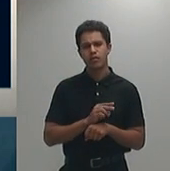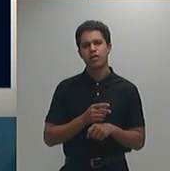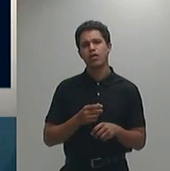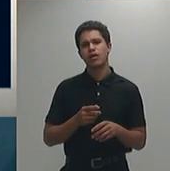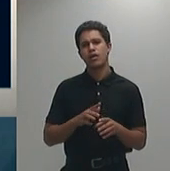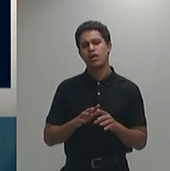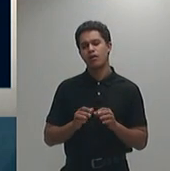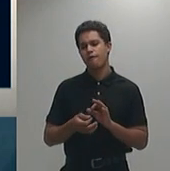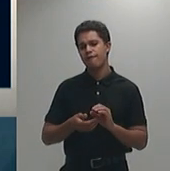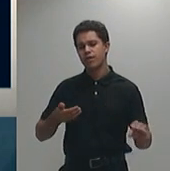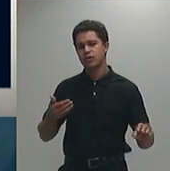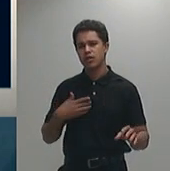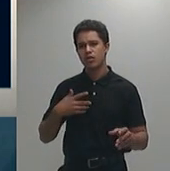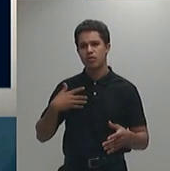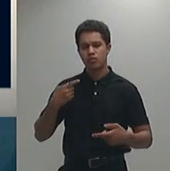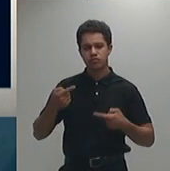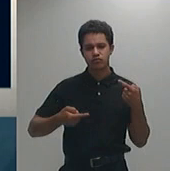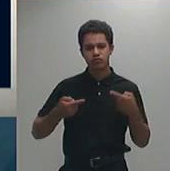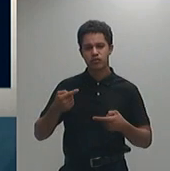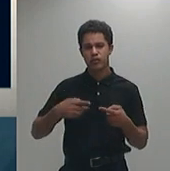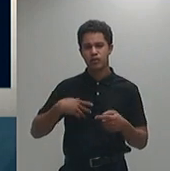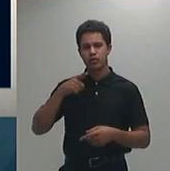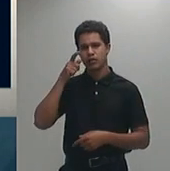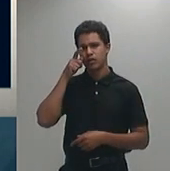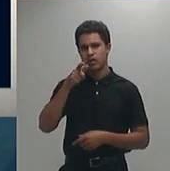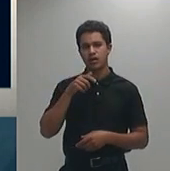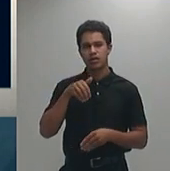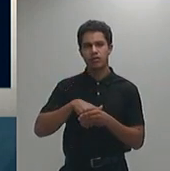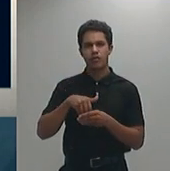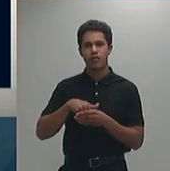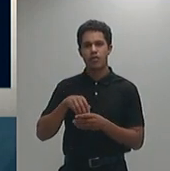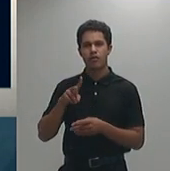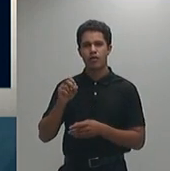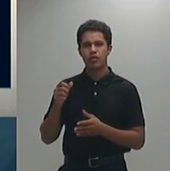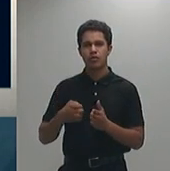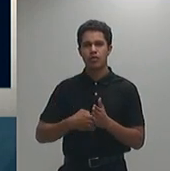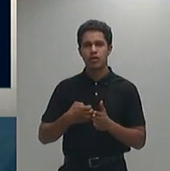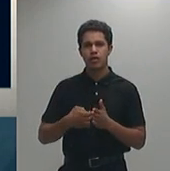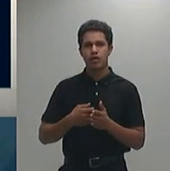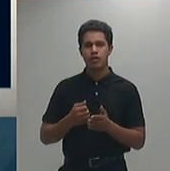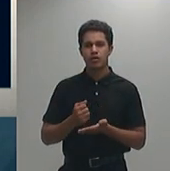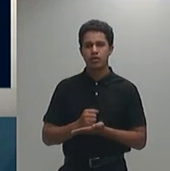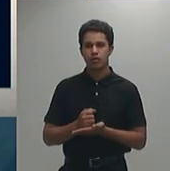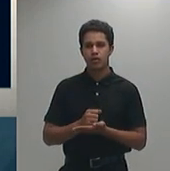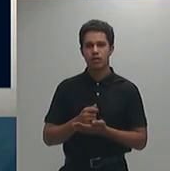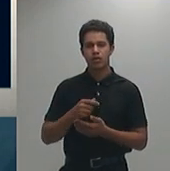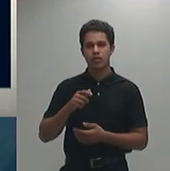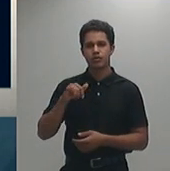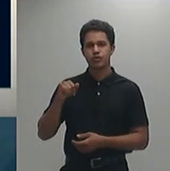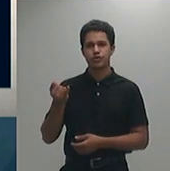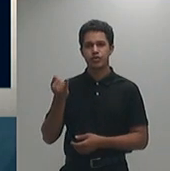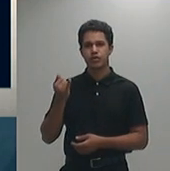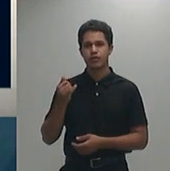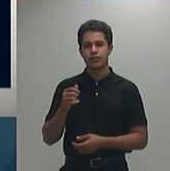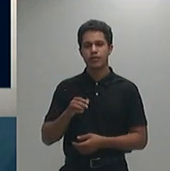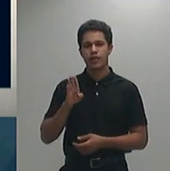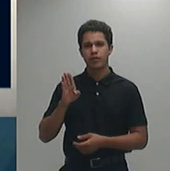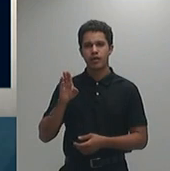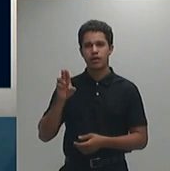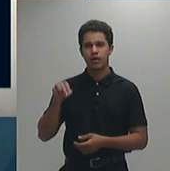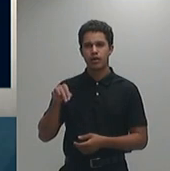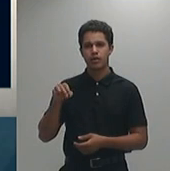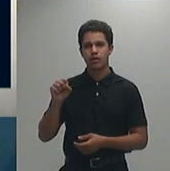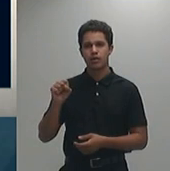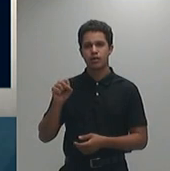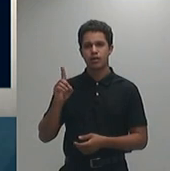interesse que se daria pelo exercício do direito de voto pela controladora DJ apagar a atuação do Ben 10 com indiscutível a representatividade